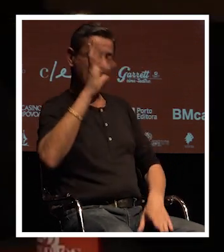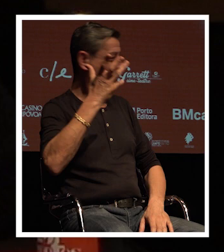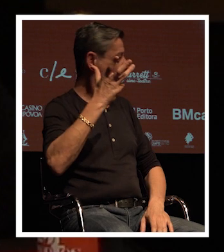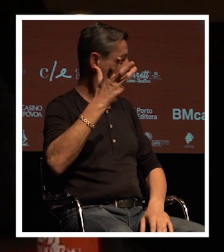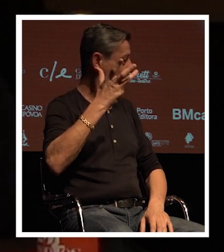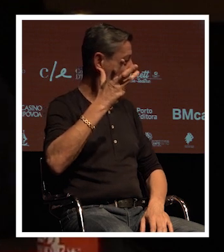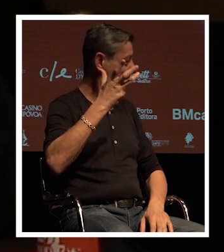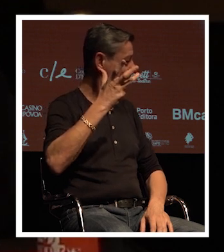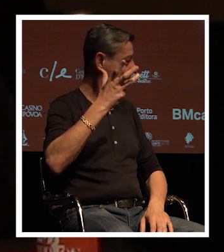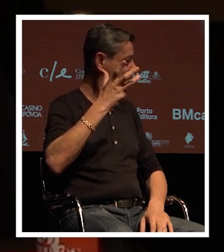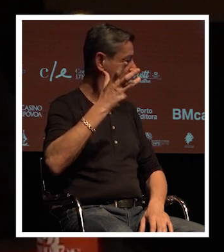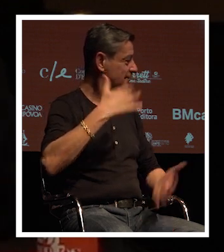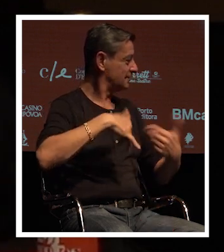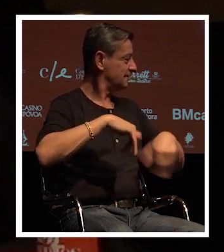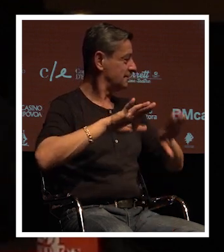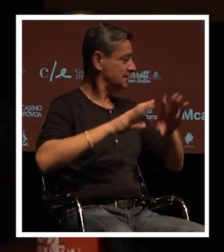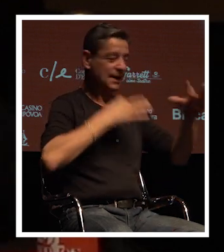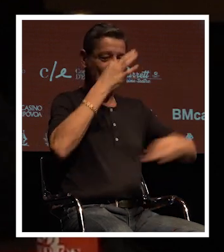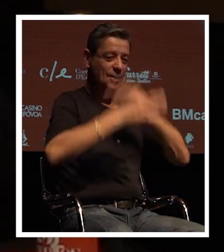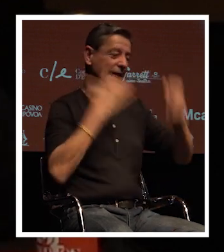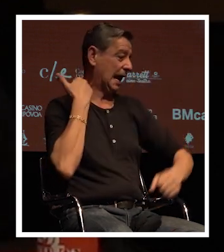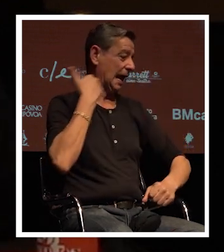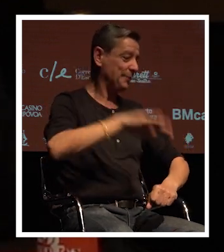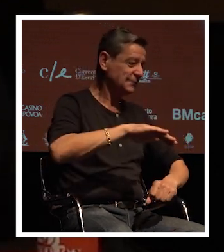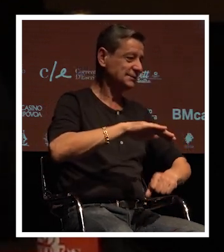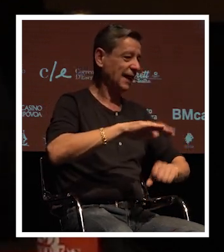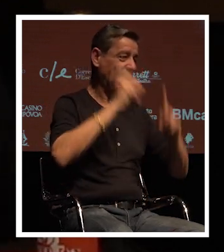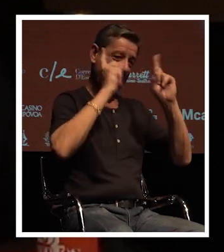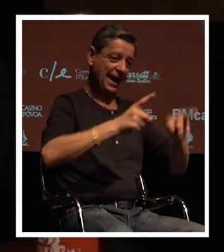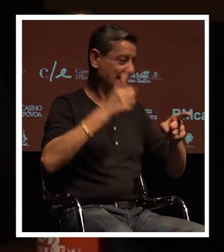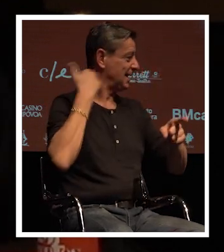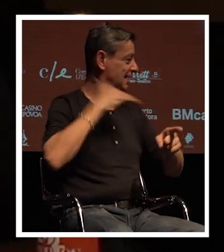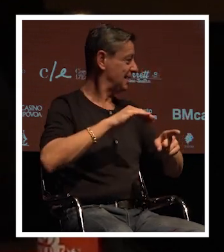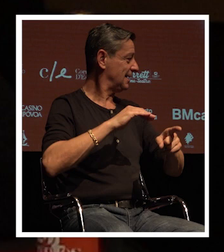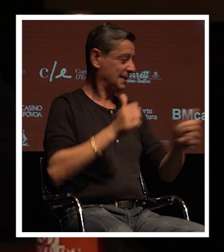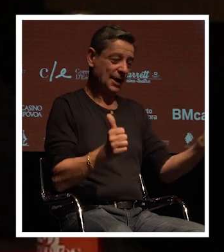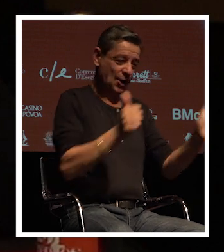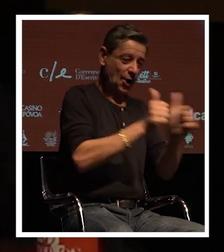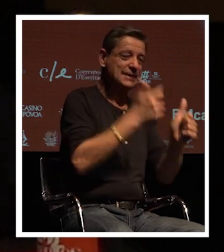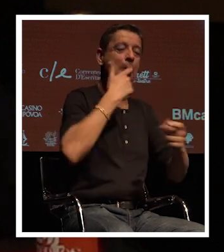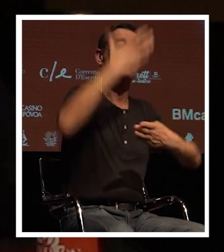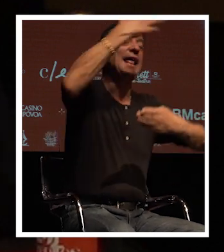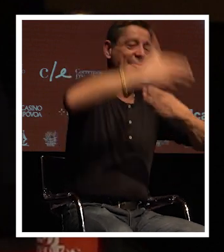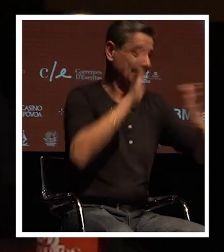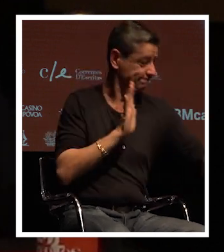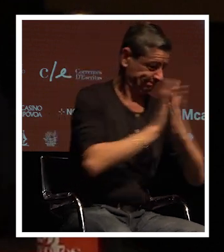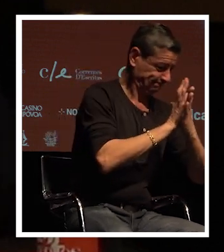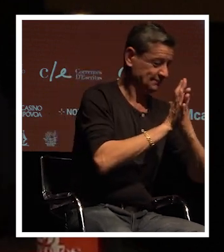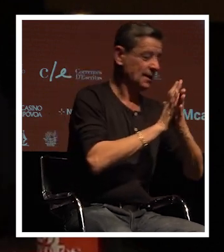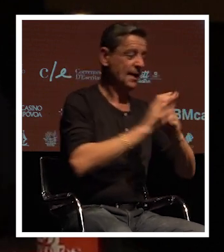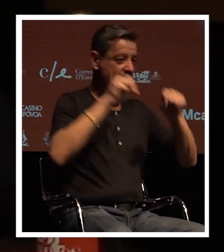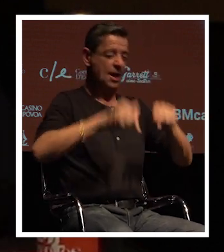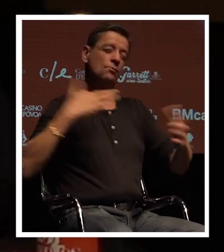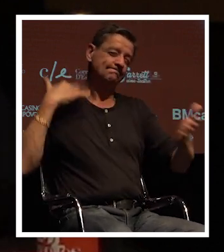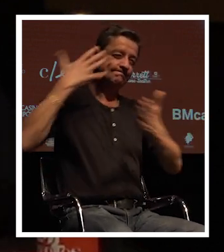tem s corta-lhe logo a cabeça corta-lhe logo a cabeça encostavam à parede pronto e eu durante